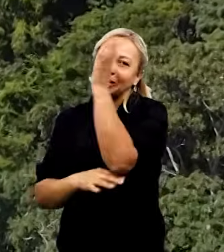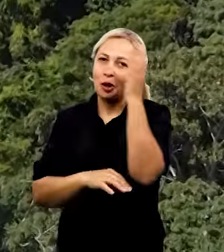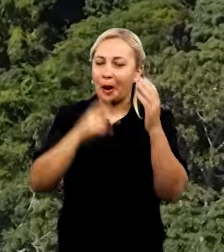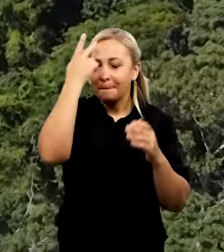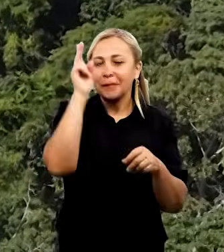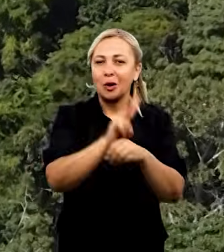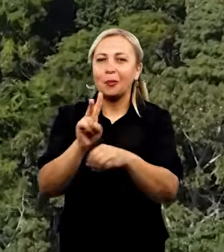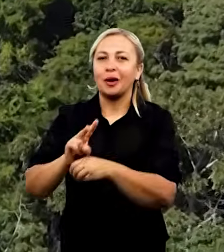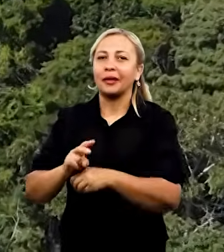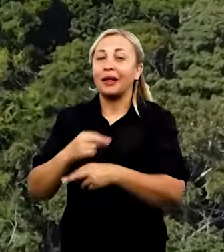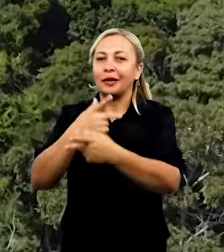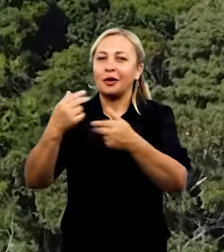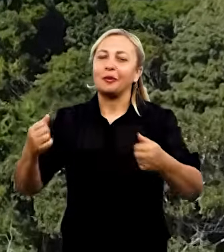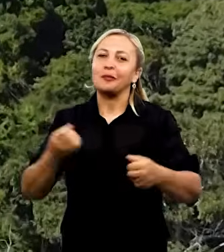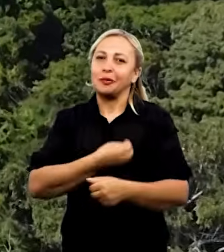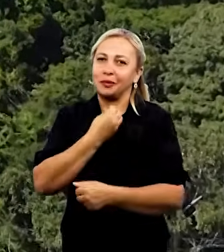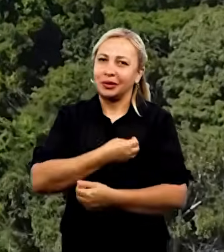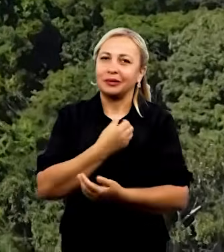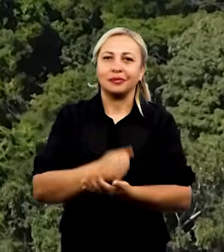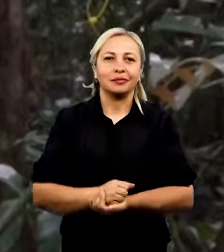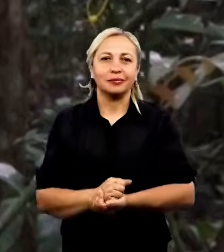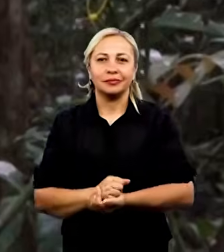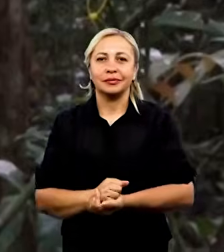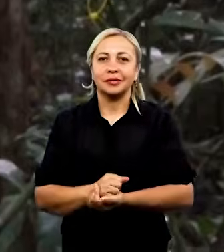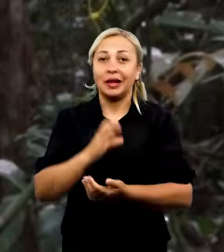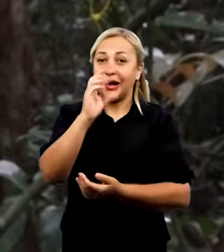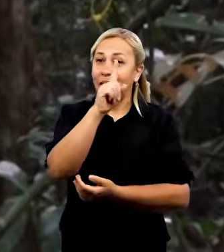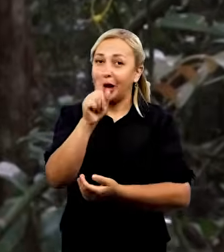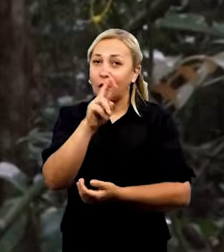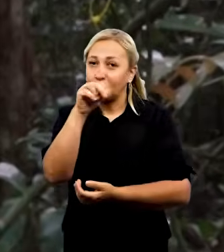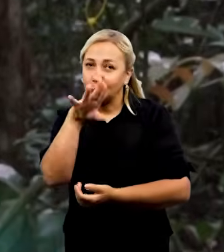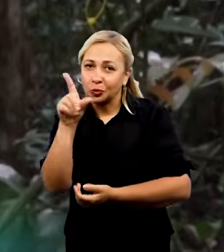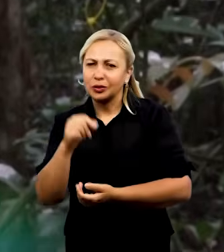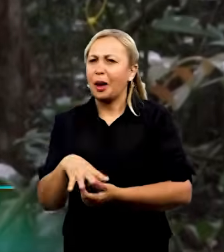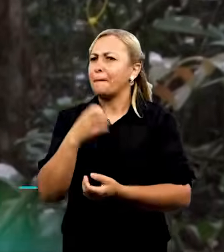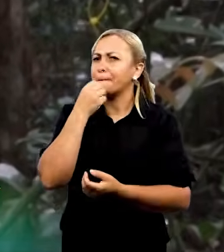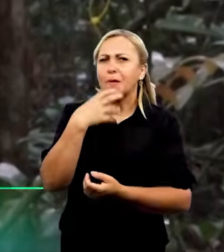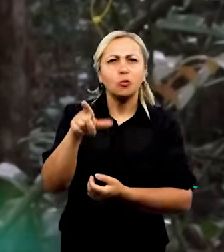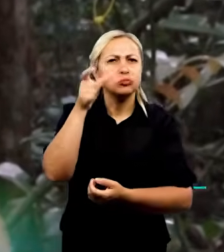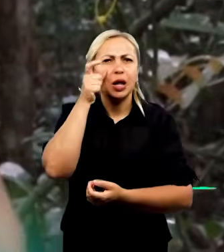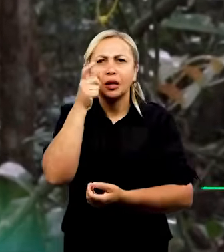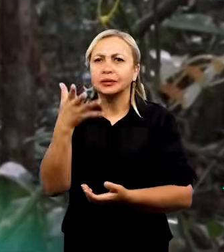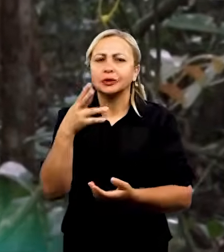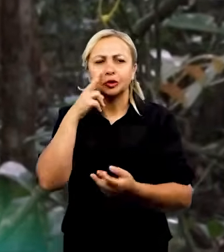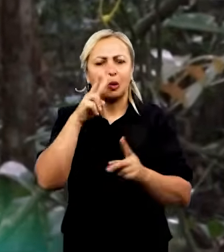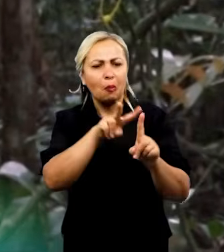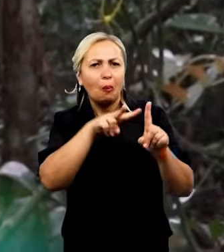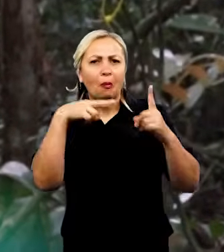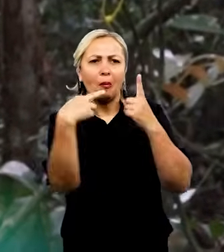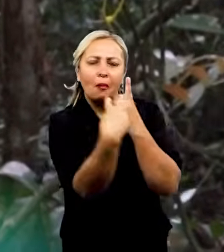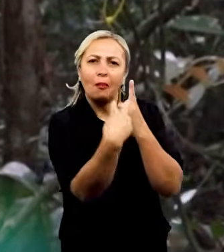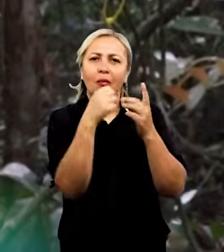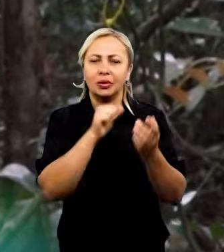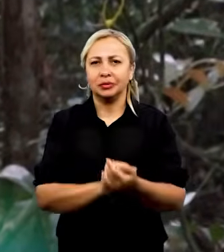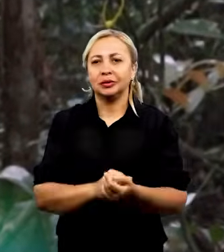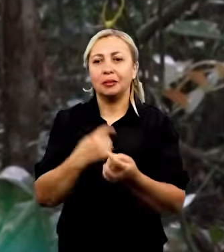parque para a proteção da biodiversidade. A Mata de Cazuzinha é bastante interessante do ponto de